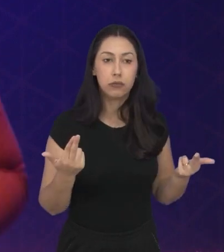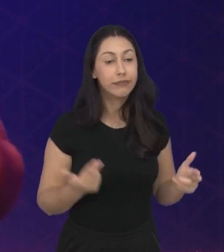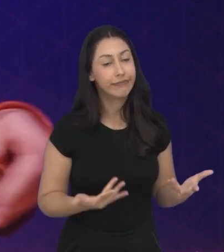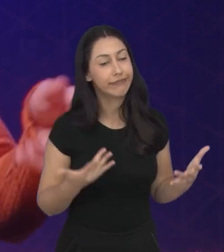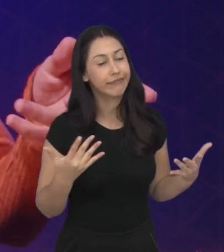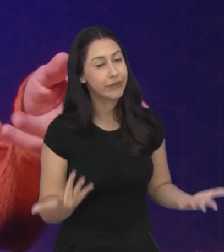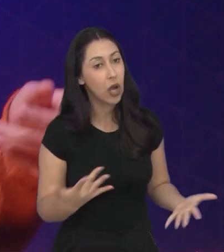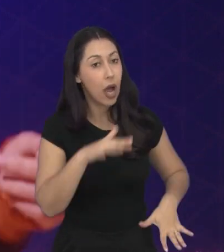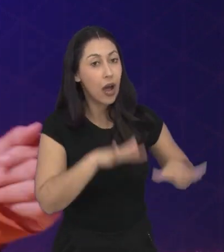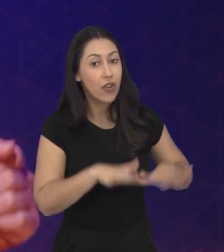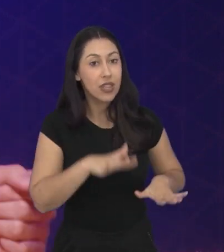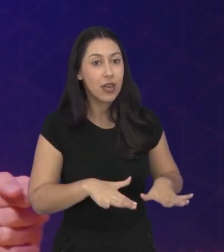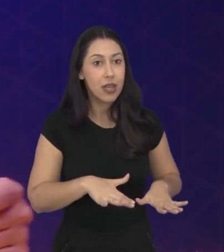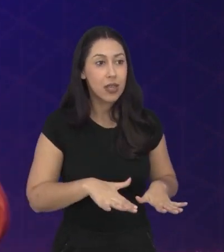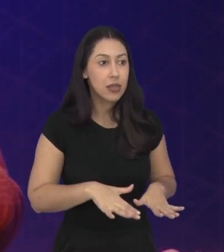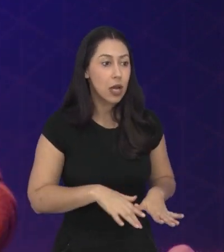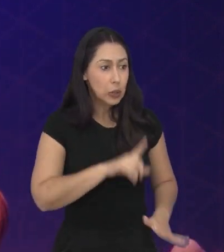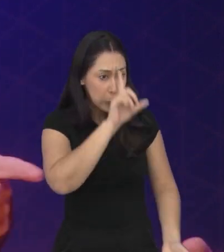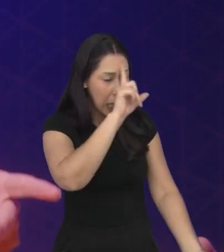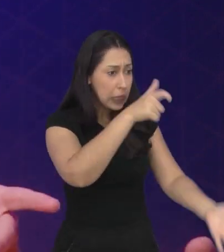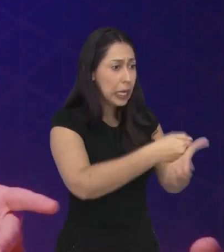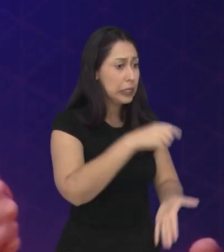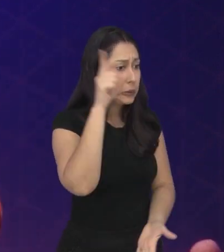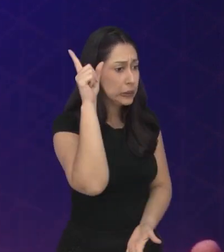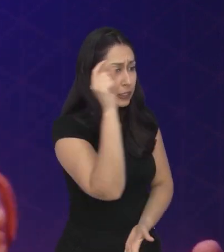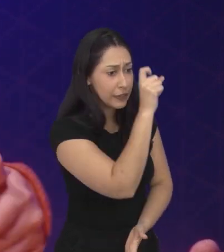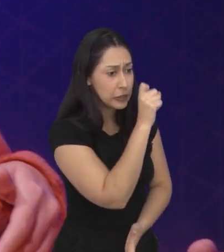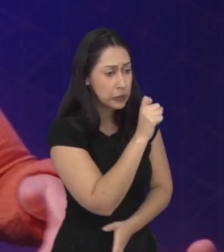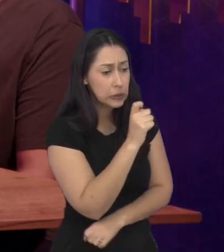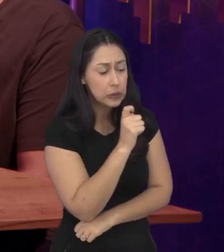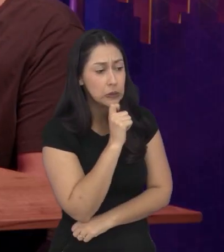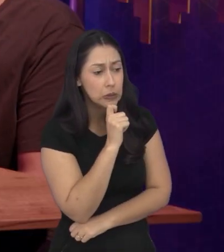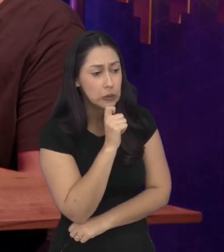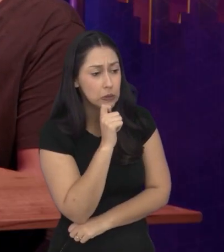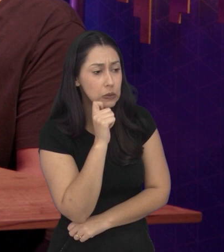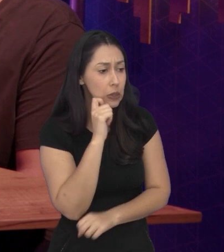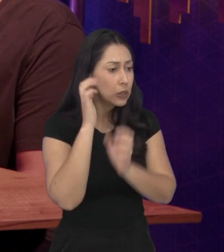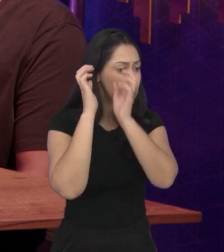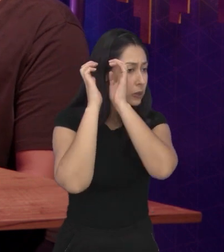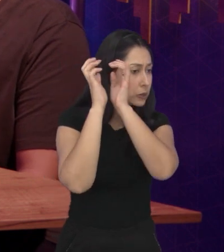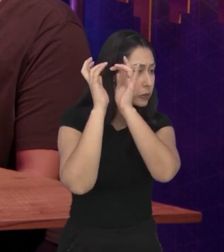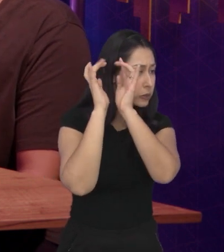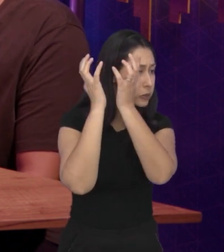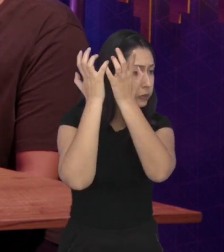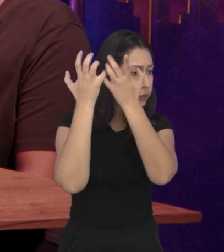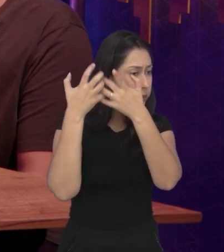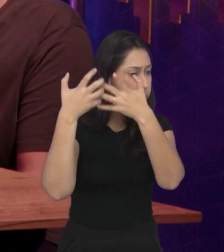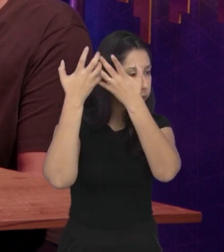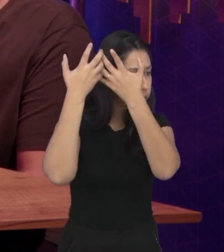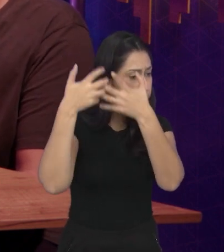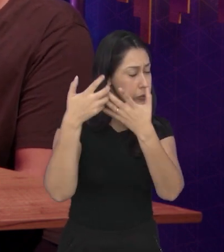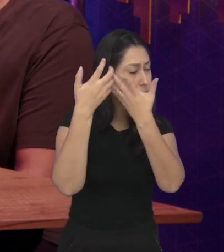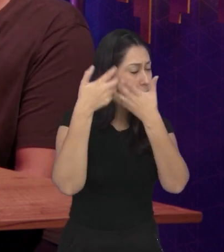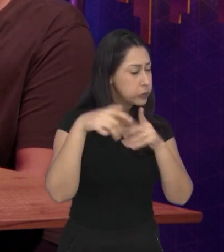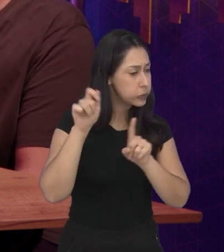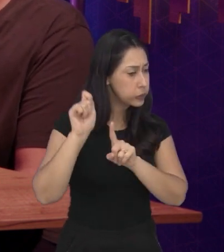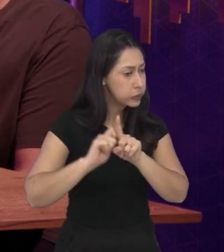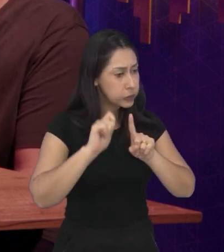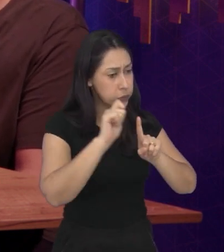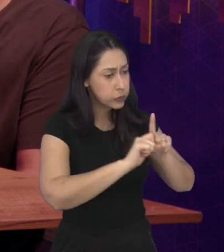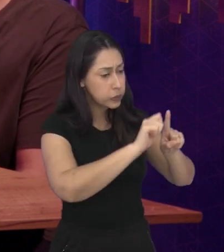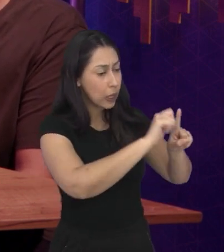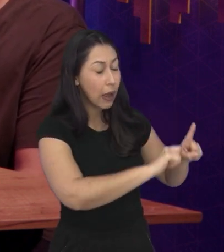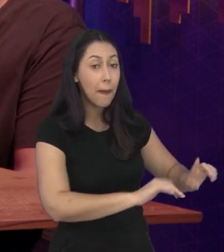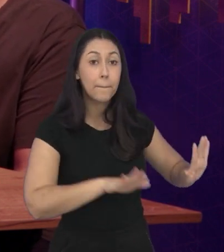importante. Então, assim, como o João bem disse, às vezes quando uma decisão é muito difícil, você pode passar mais tempo ali pensando, né, meses, às vezes pensando sobre uma